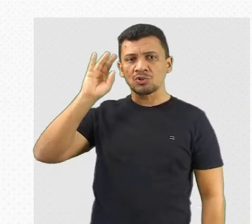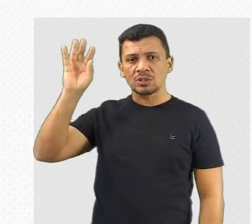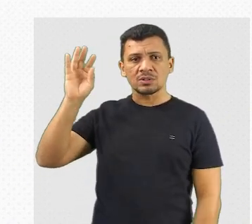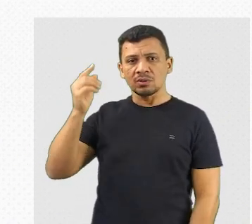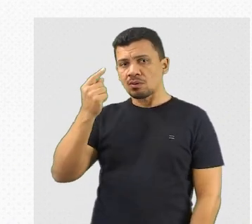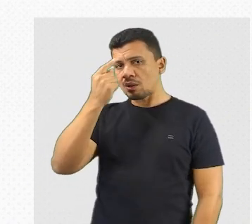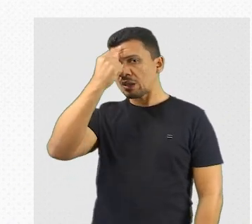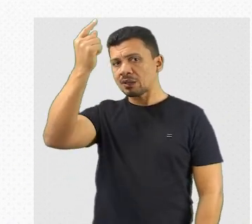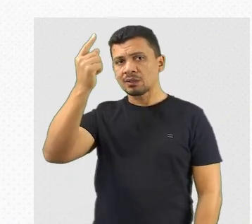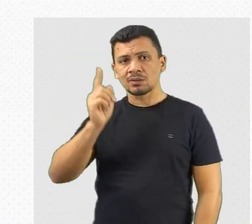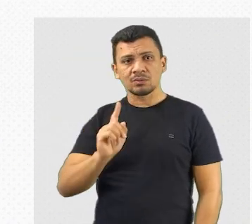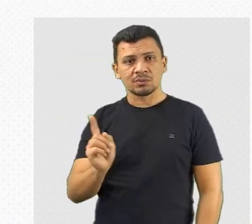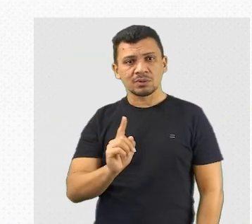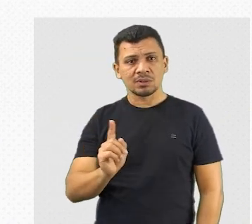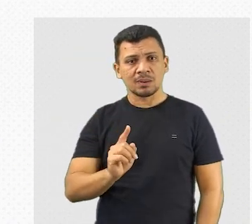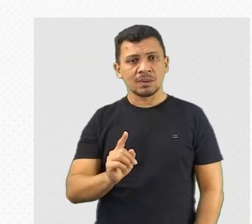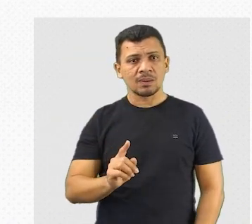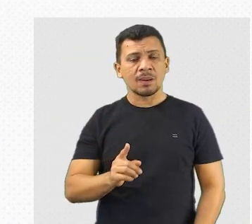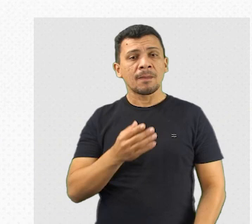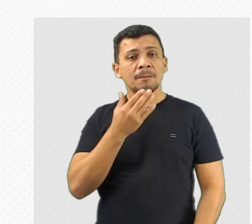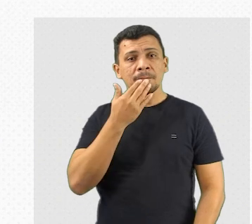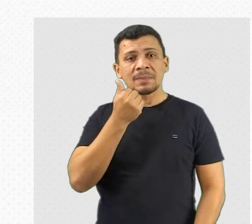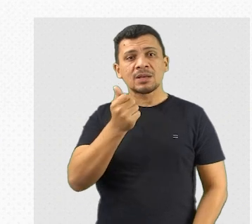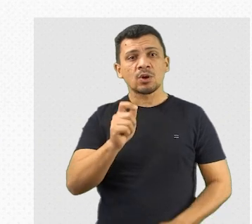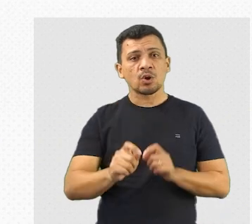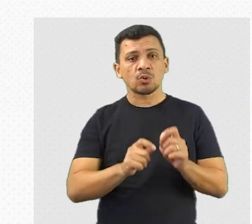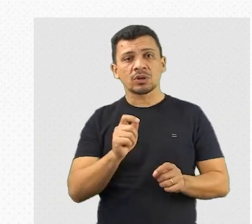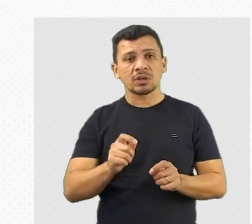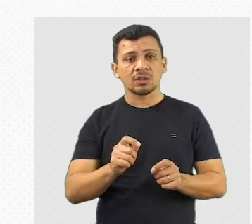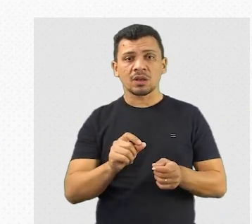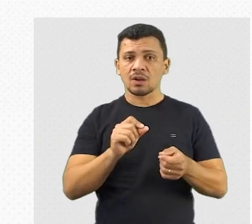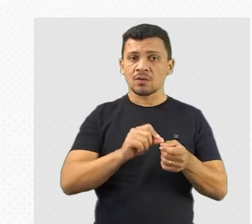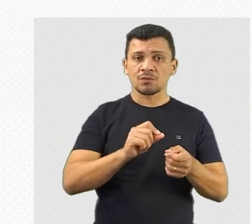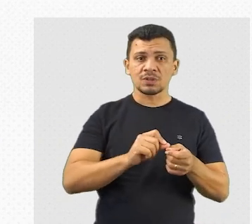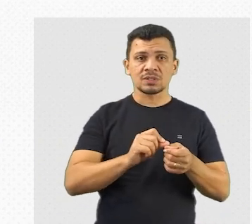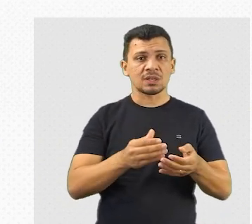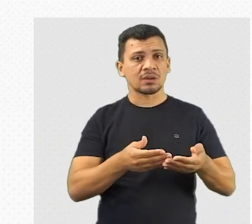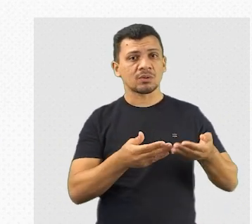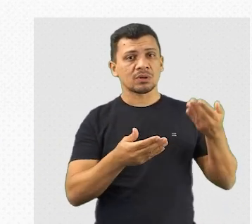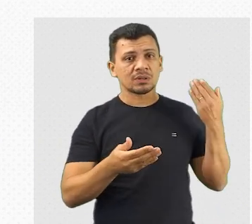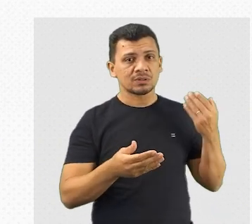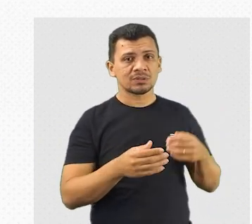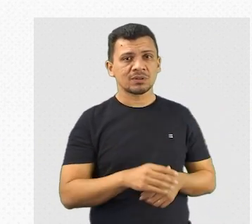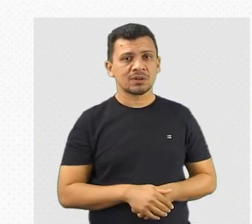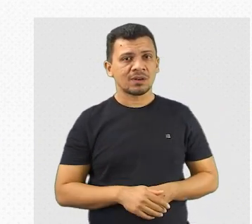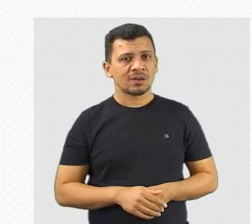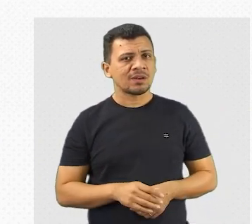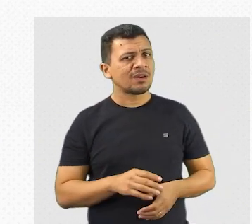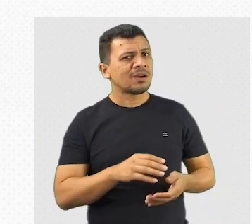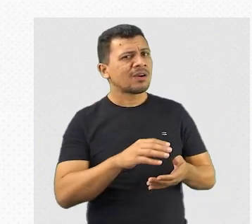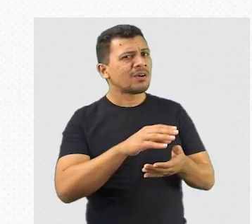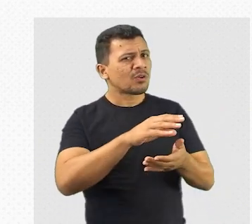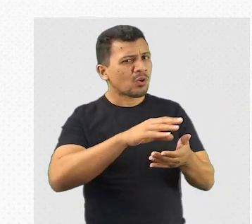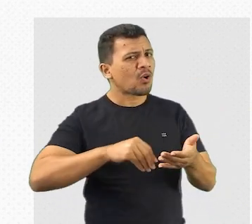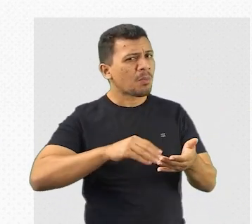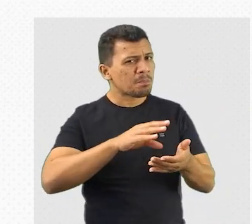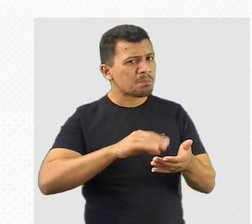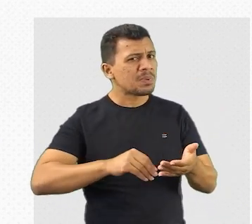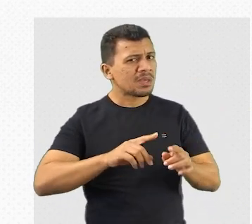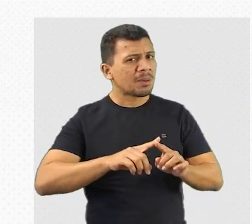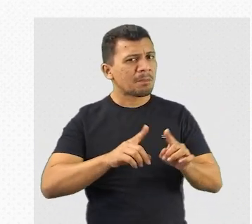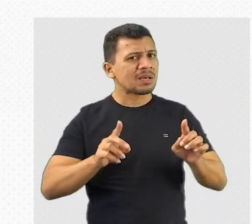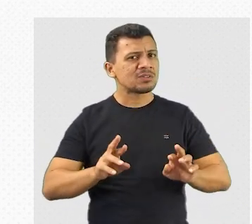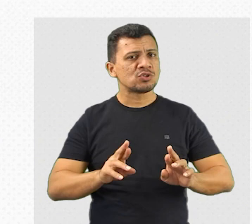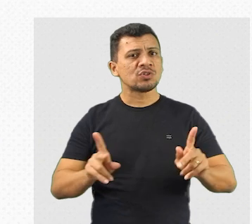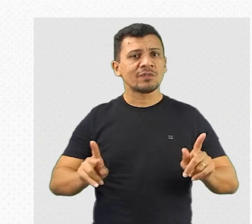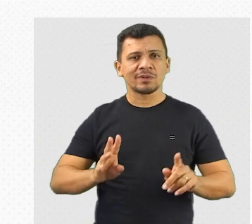eles melhoraram praticamente o que os outros fizeram. Vamos dizer assim, faz igual, mas faz diferente, né? Copia, mas faz diferente, foi o